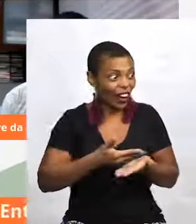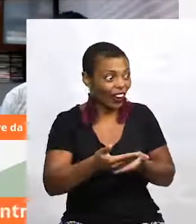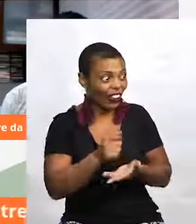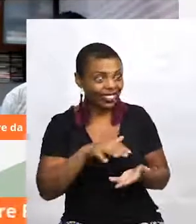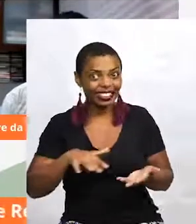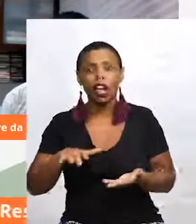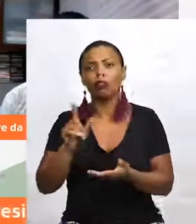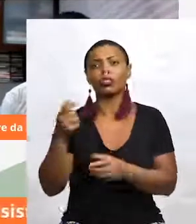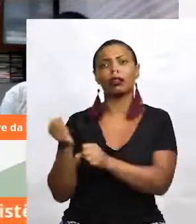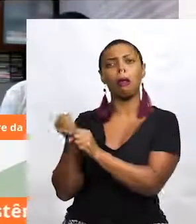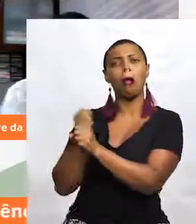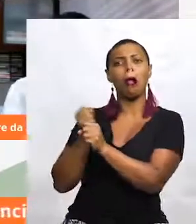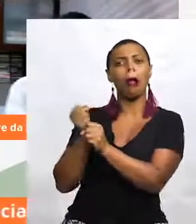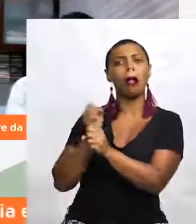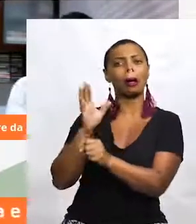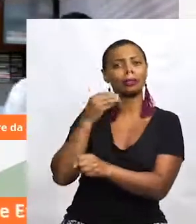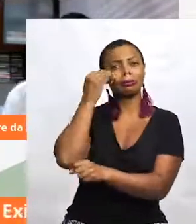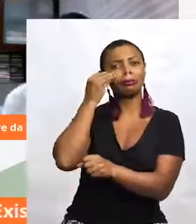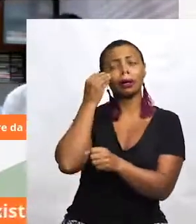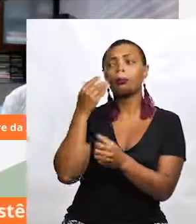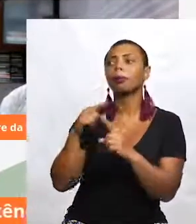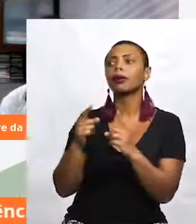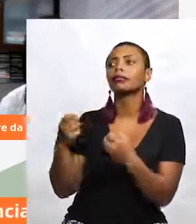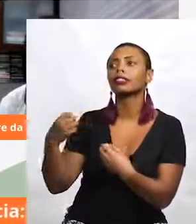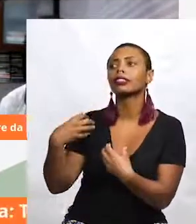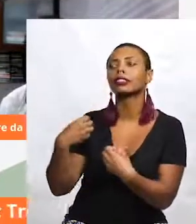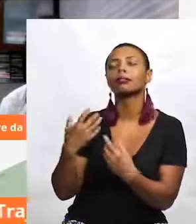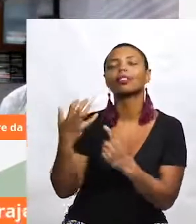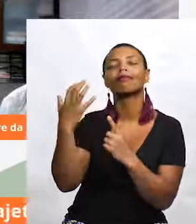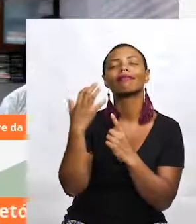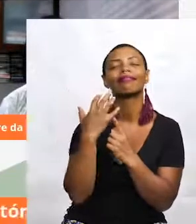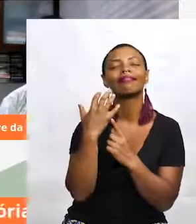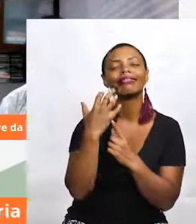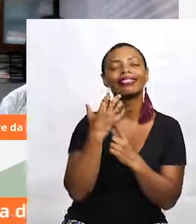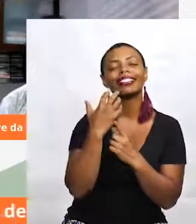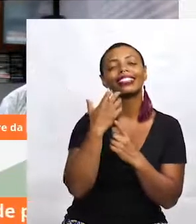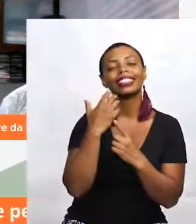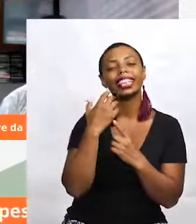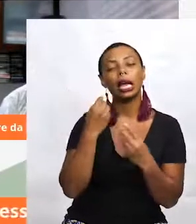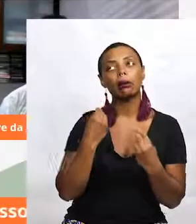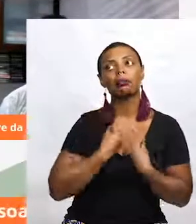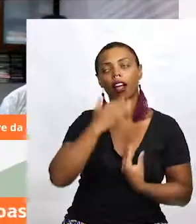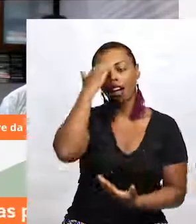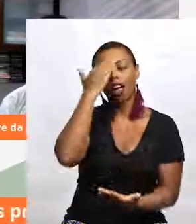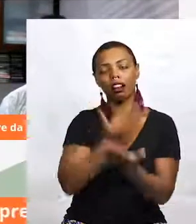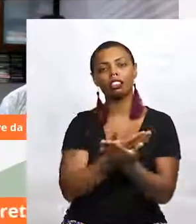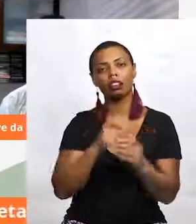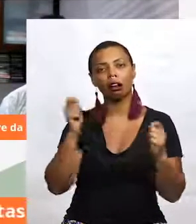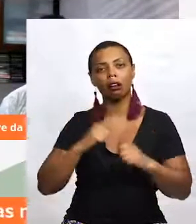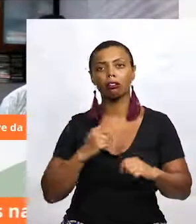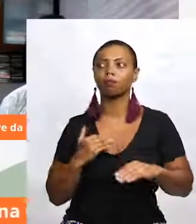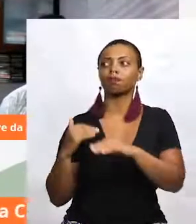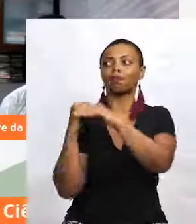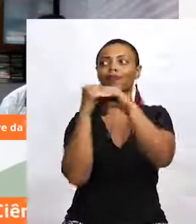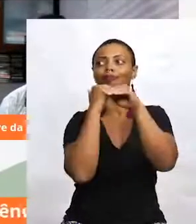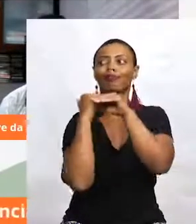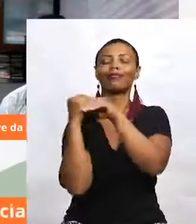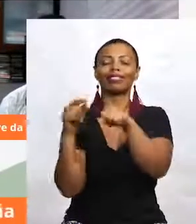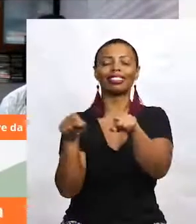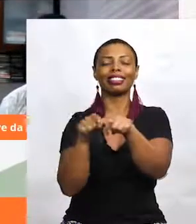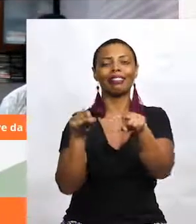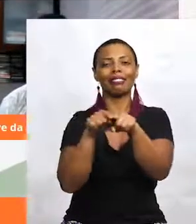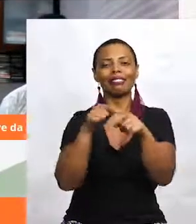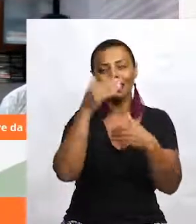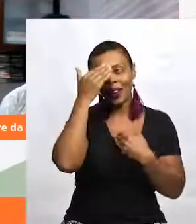estão há muito tempo e estão ensinando, é muita inspiração para mim mesmo e me faz acreditar que eu consigo chegar no mesmo lugar também. Então, muito obrigada,